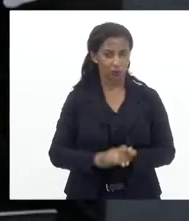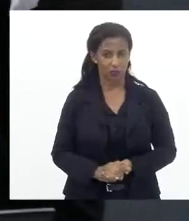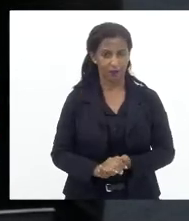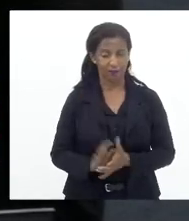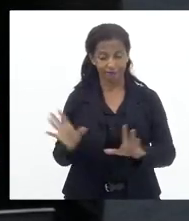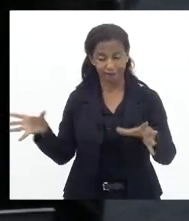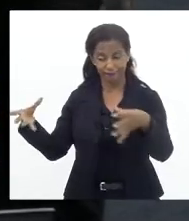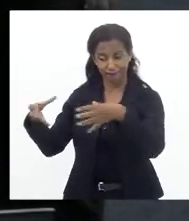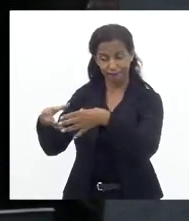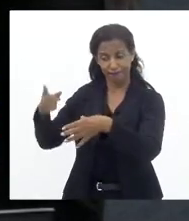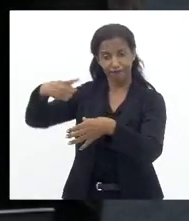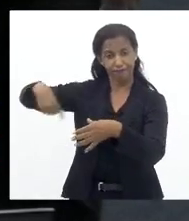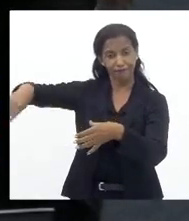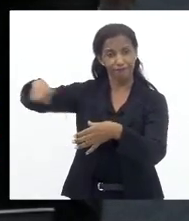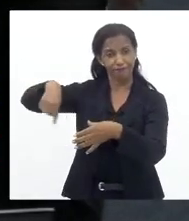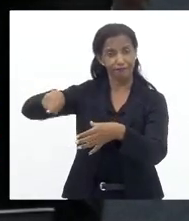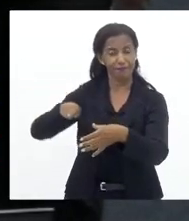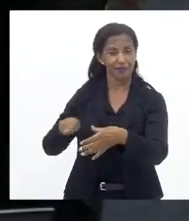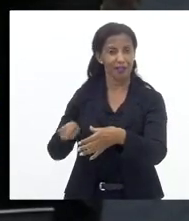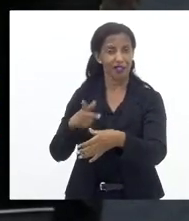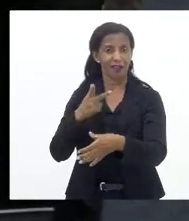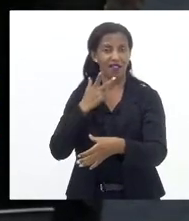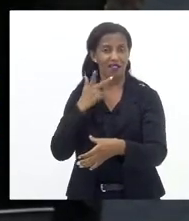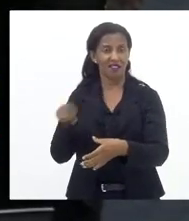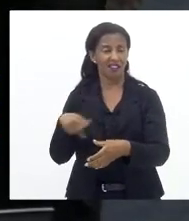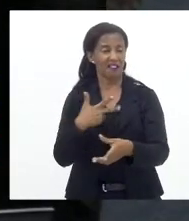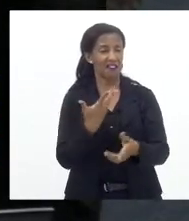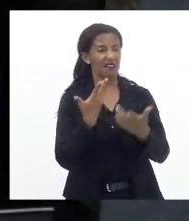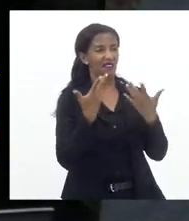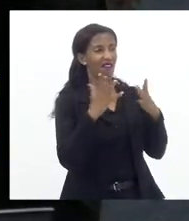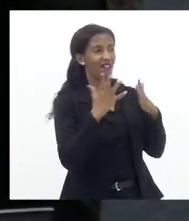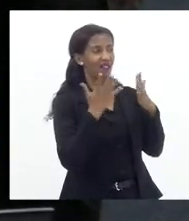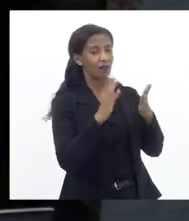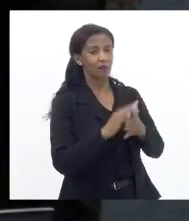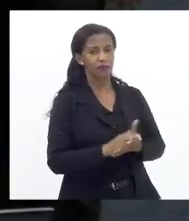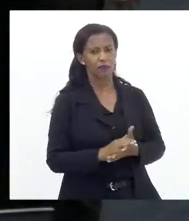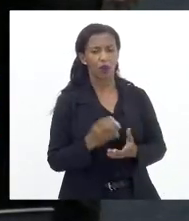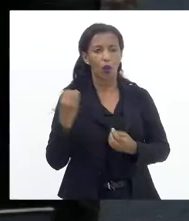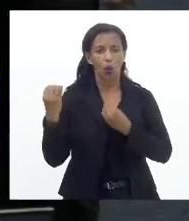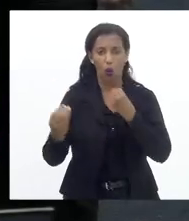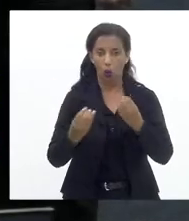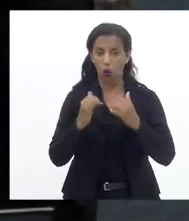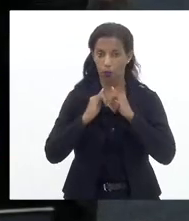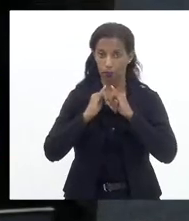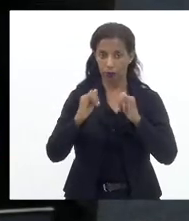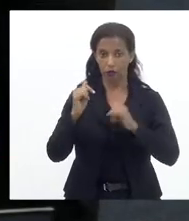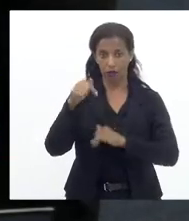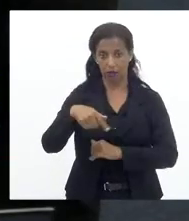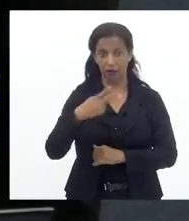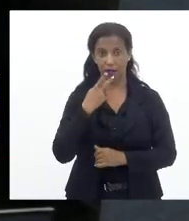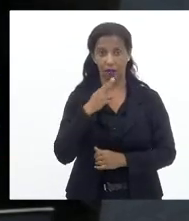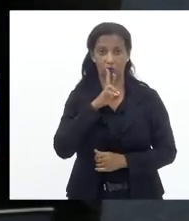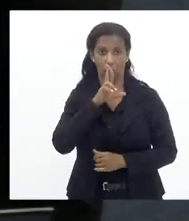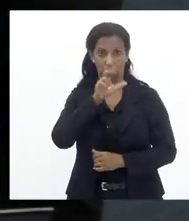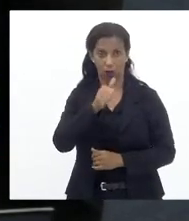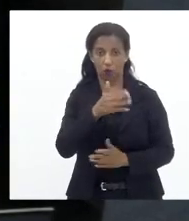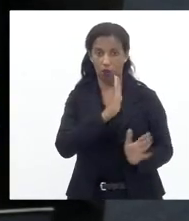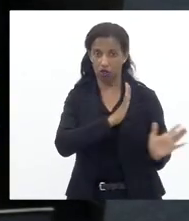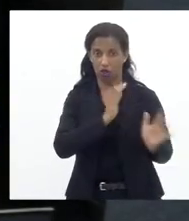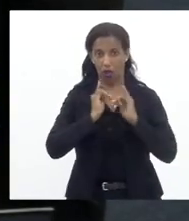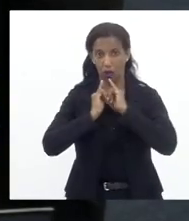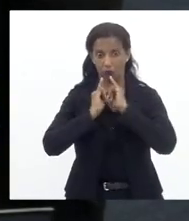eles agora vão dizer que nós vamos querer nos promover mas como denunciou aqui falou o deputado Rodrigo